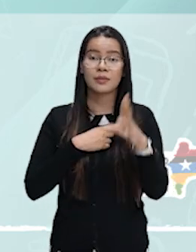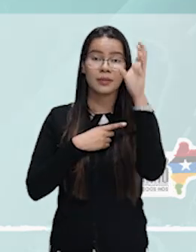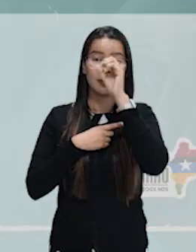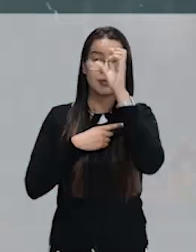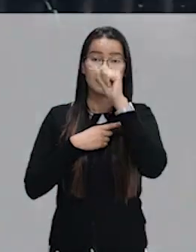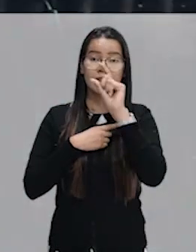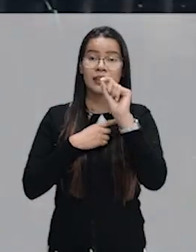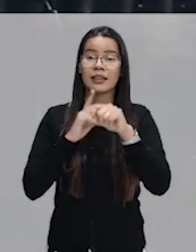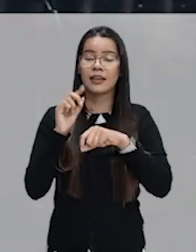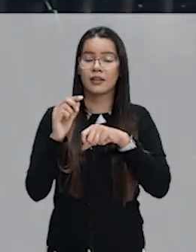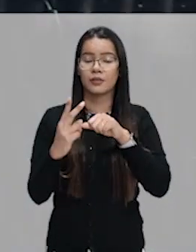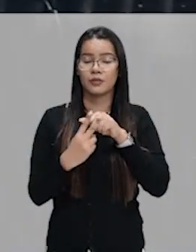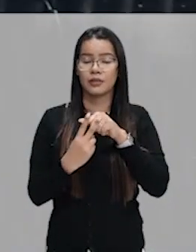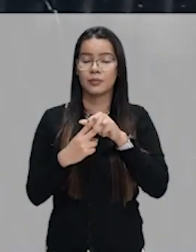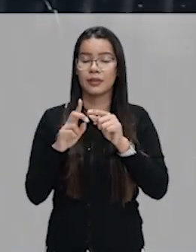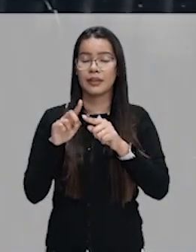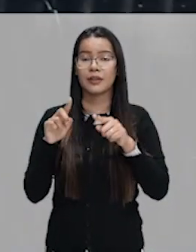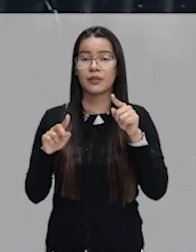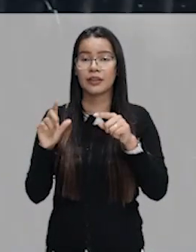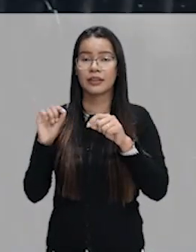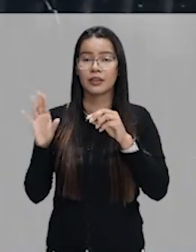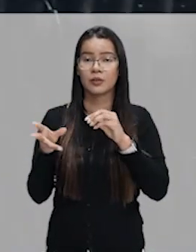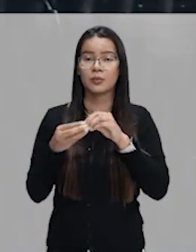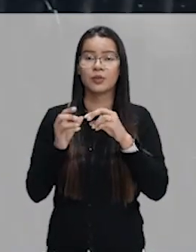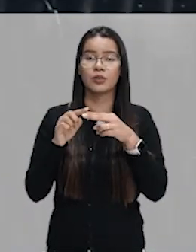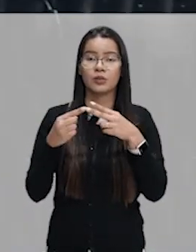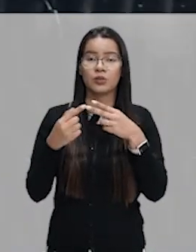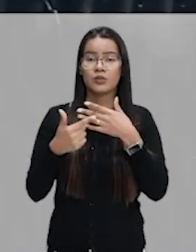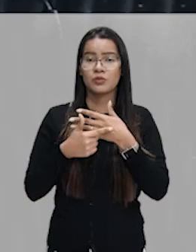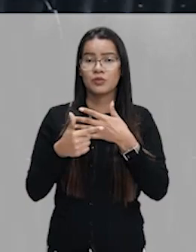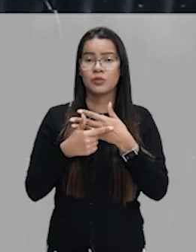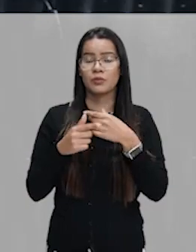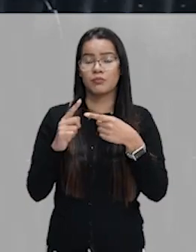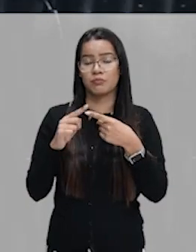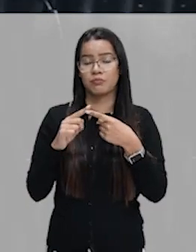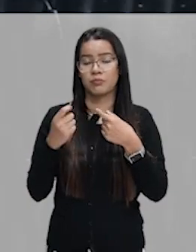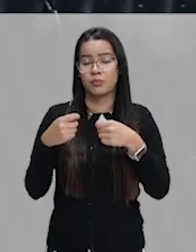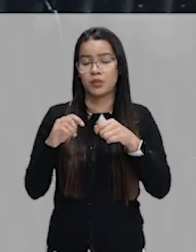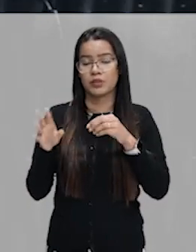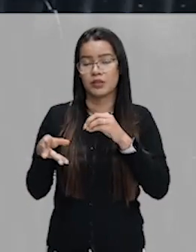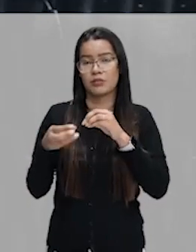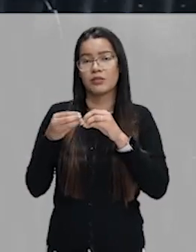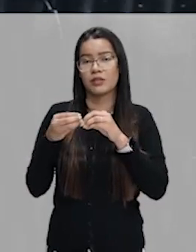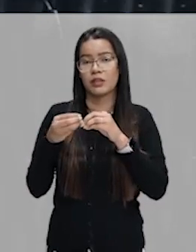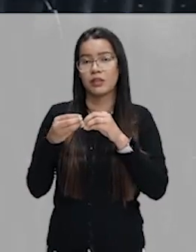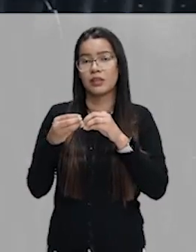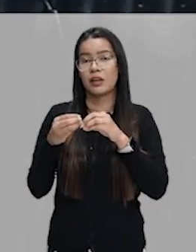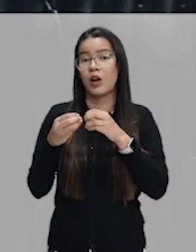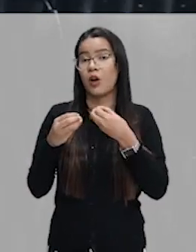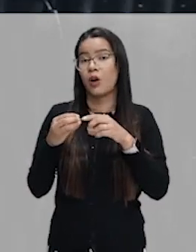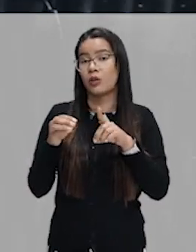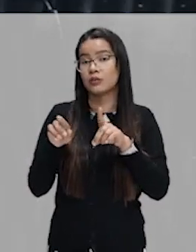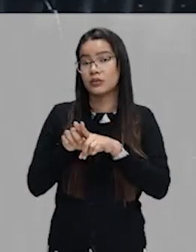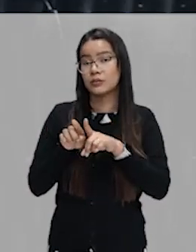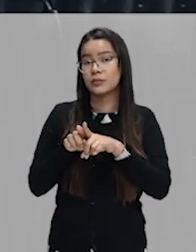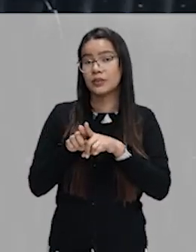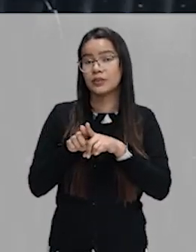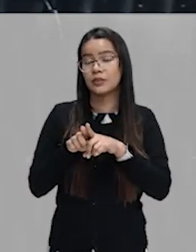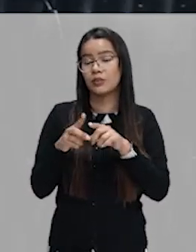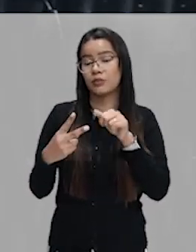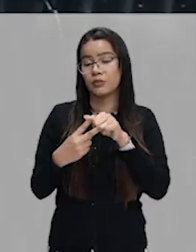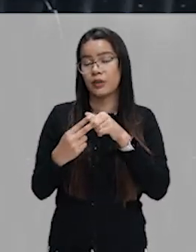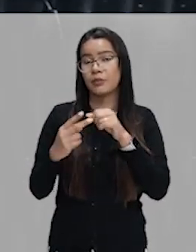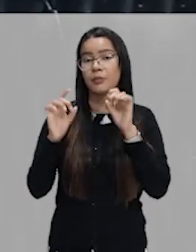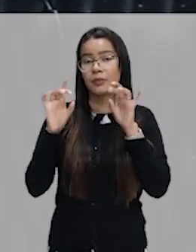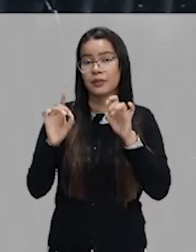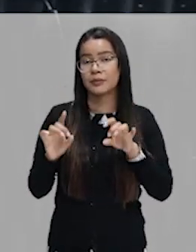irregular. E ele é um verbo que acumula duas funções. Ele tanto pode ser verbo auxiliar, como ele também pode ser um verbo principal